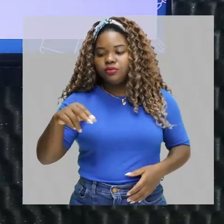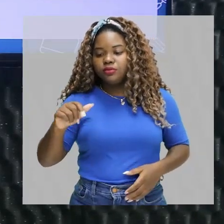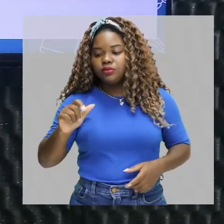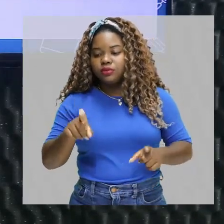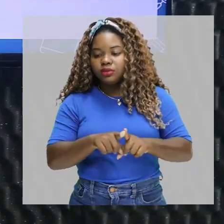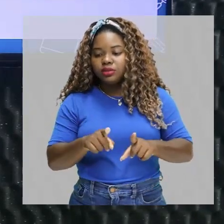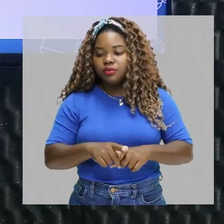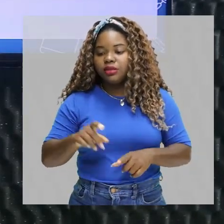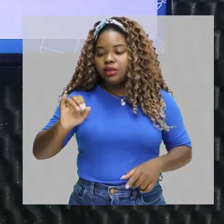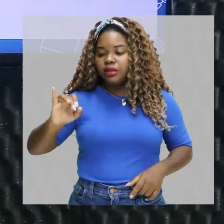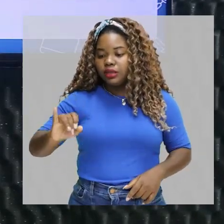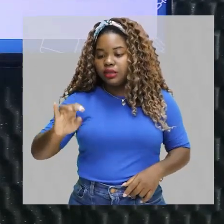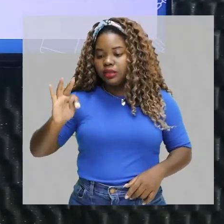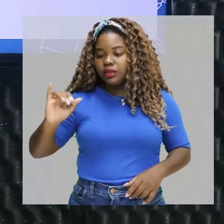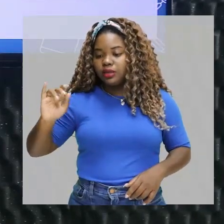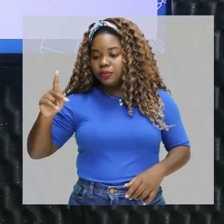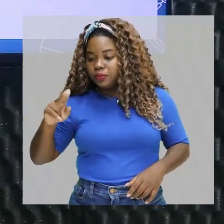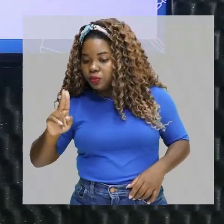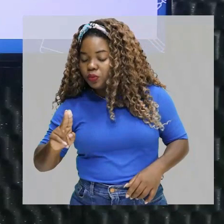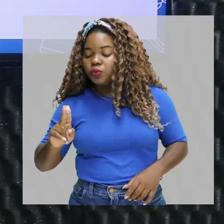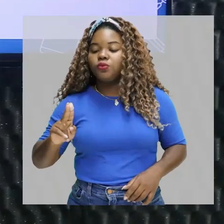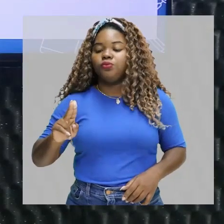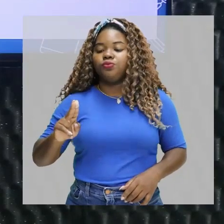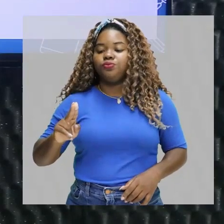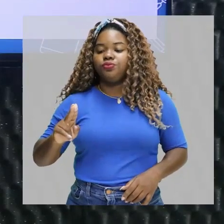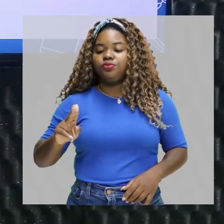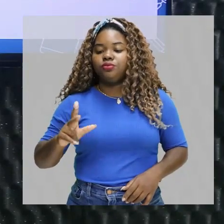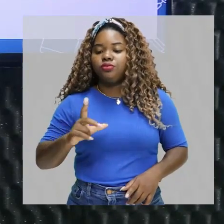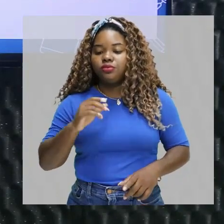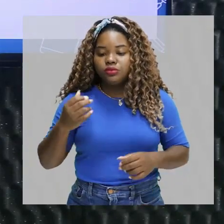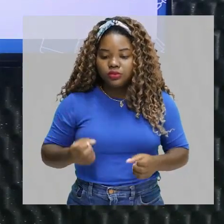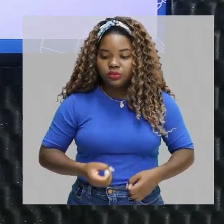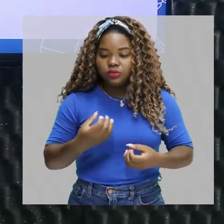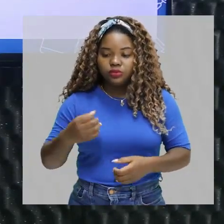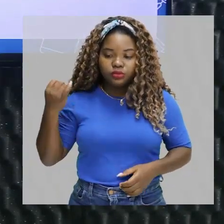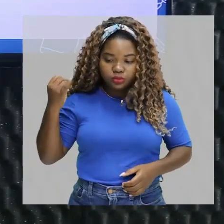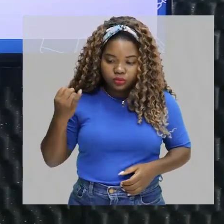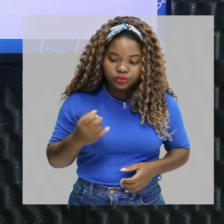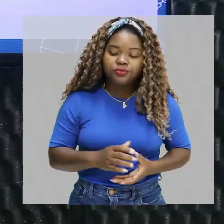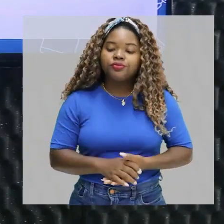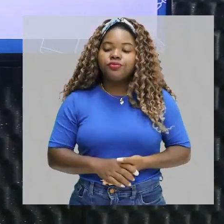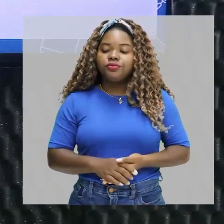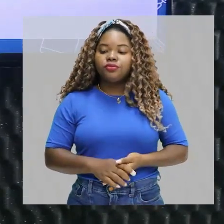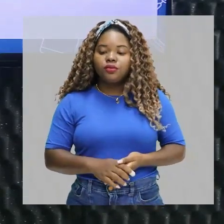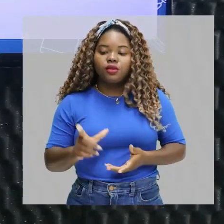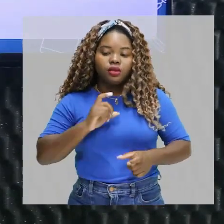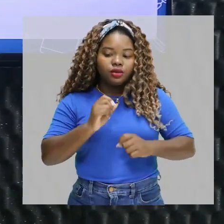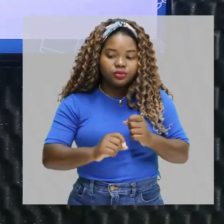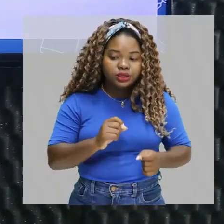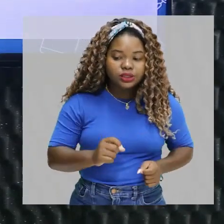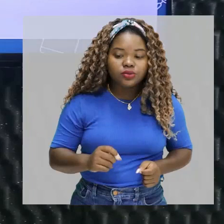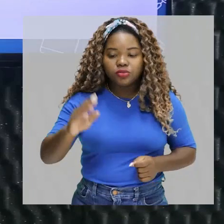de Itaipu que até pouco tempo é a maior hidrelétrica do mundo tá certo é uma hidrelétrica bem nacional ou seja pertence ao